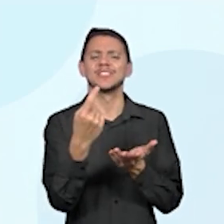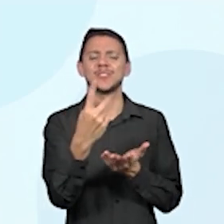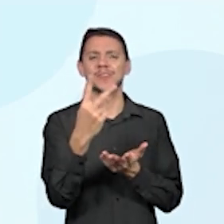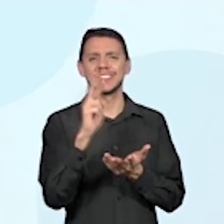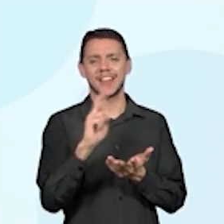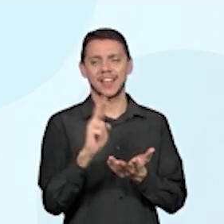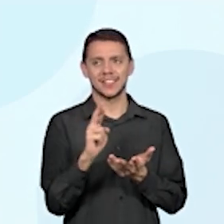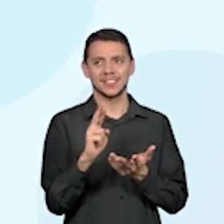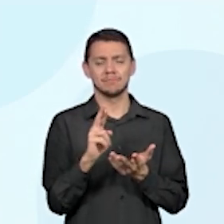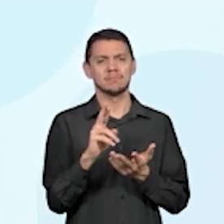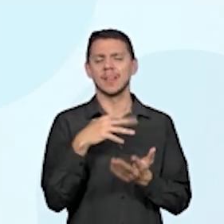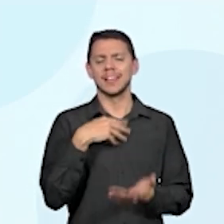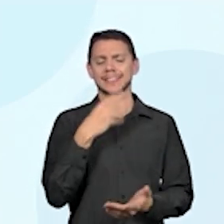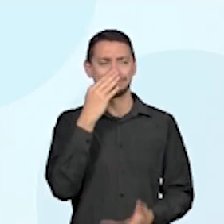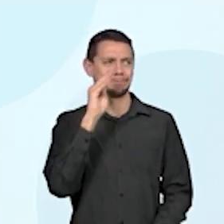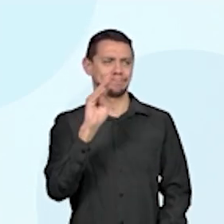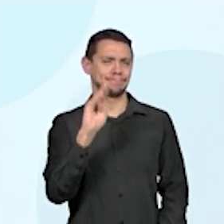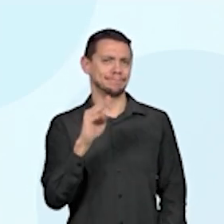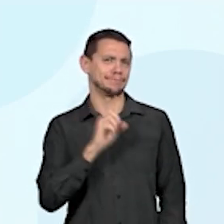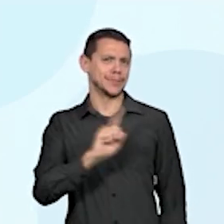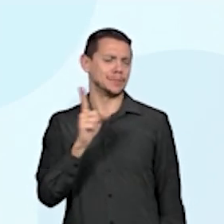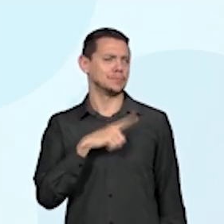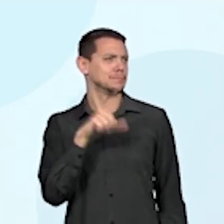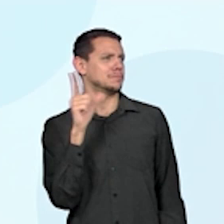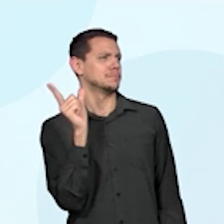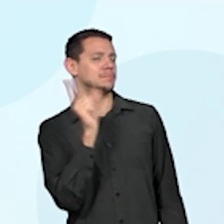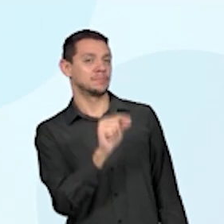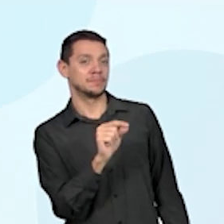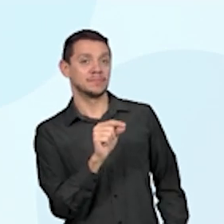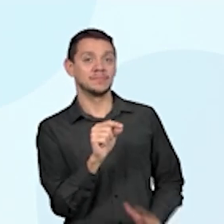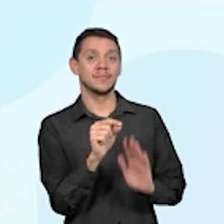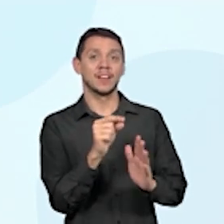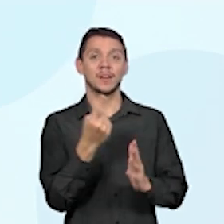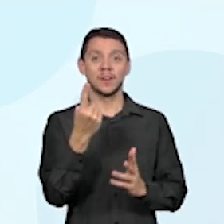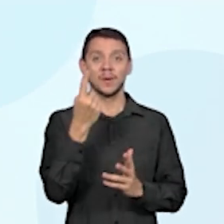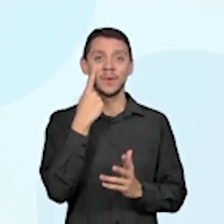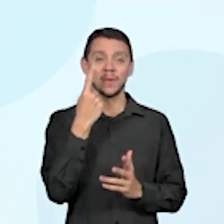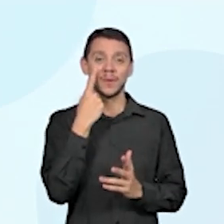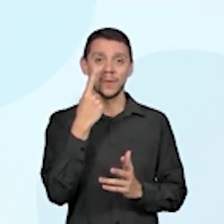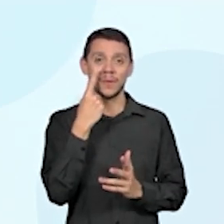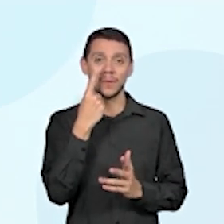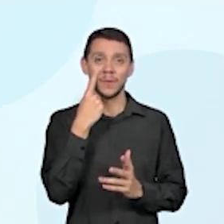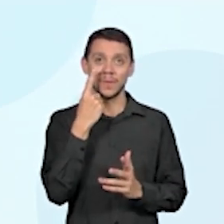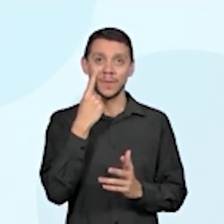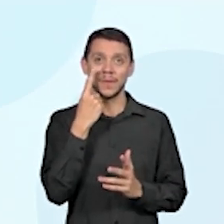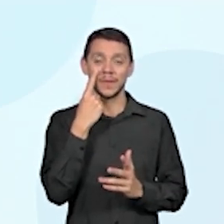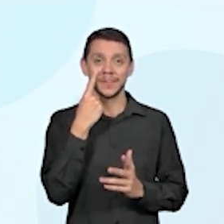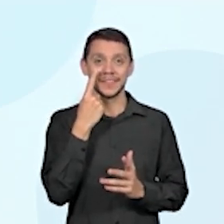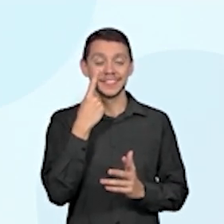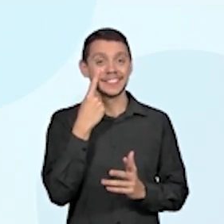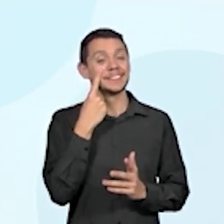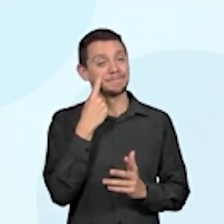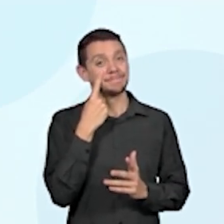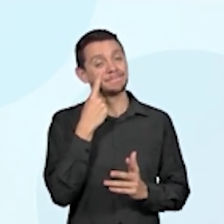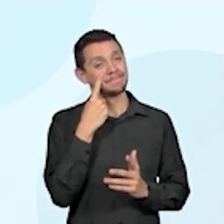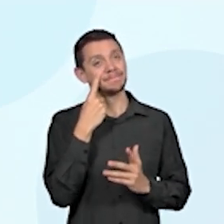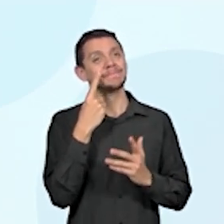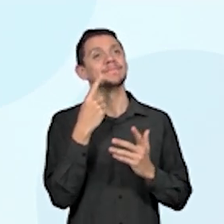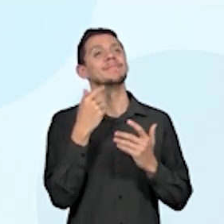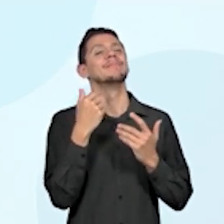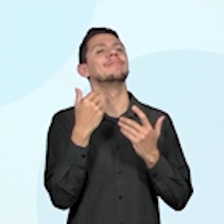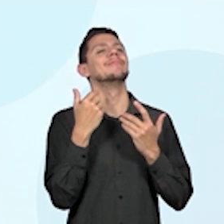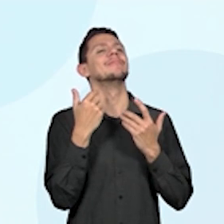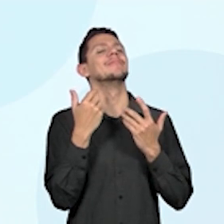sentido. E já foi saindo. E olha só o que o personagem, o primeiro, aponta. Então, eu